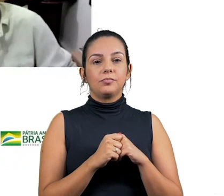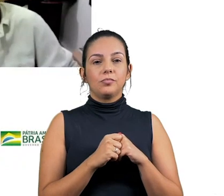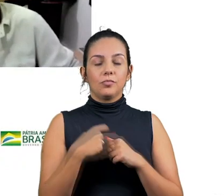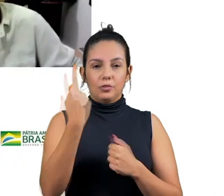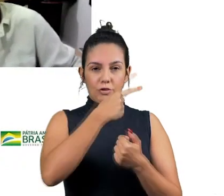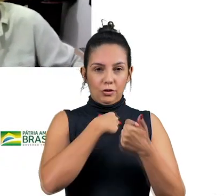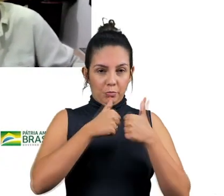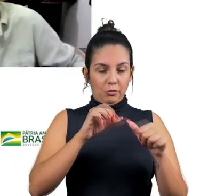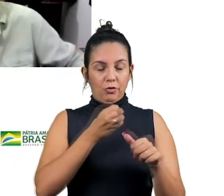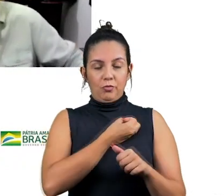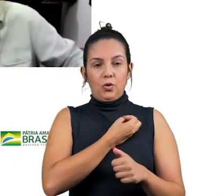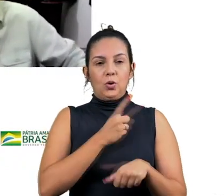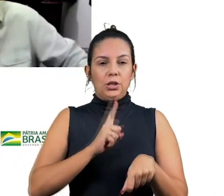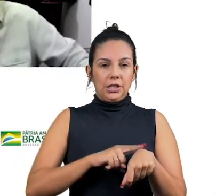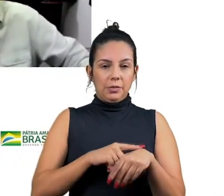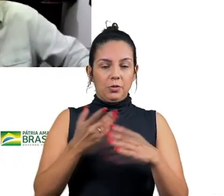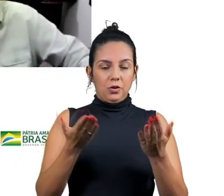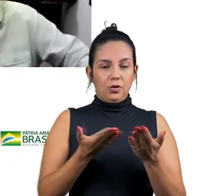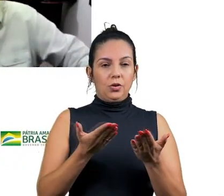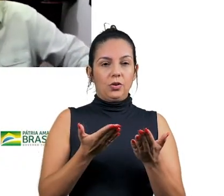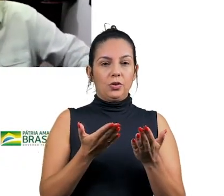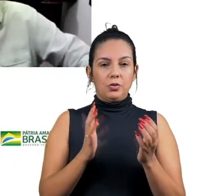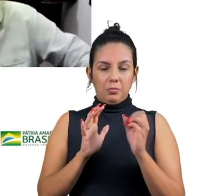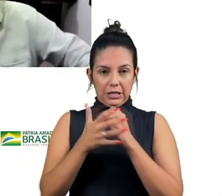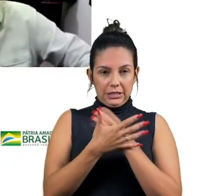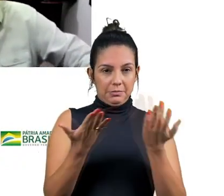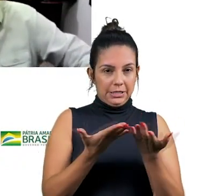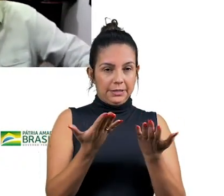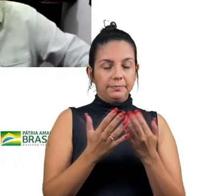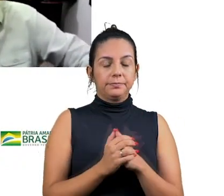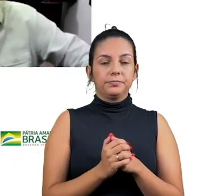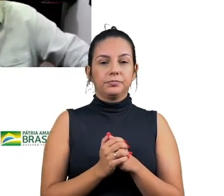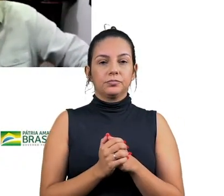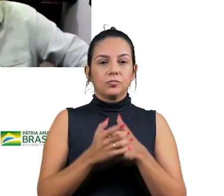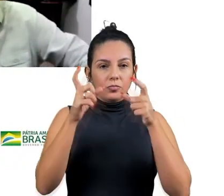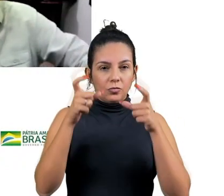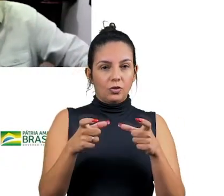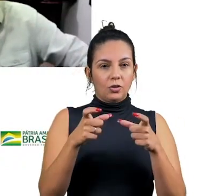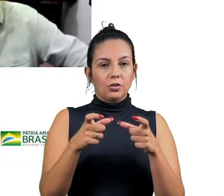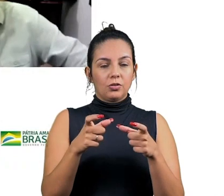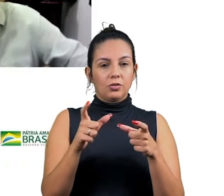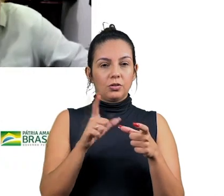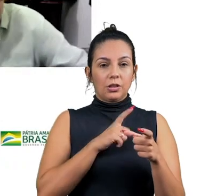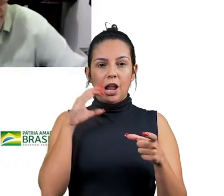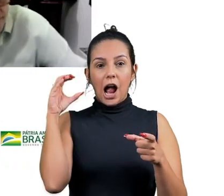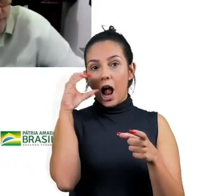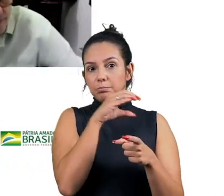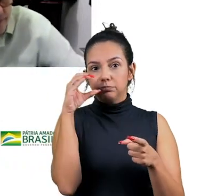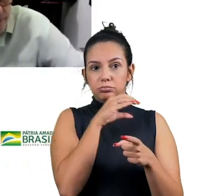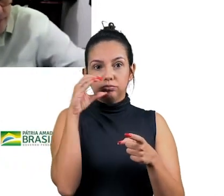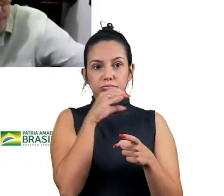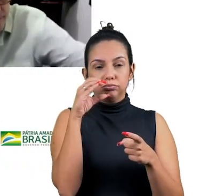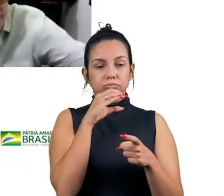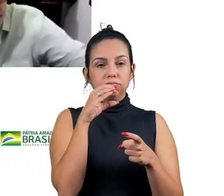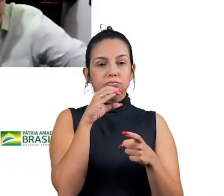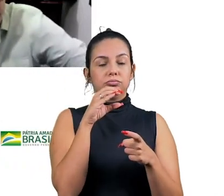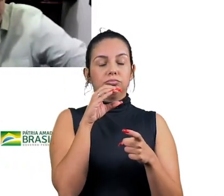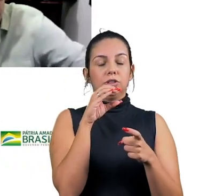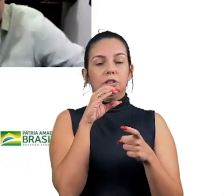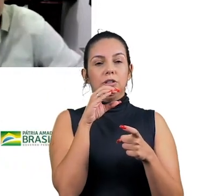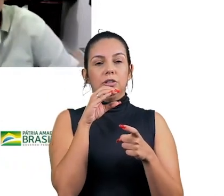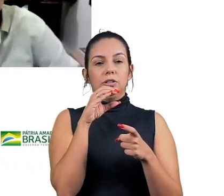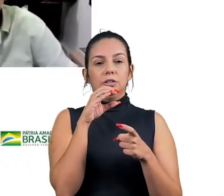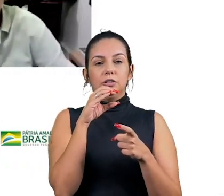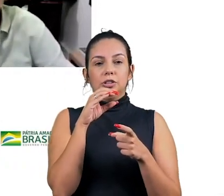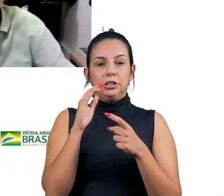estamos vivendo num tempo, agora, a pandemia especificamente, onde a velocidade